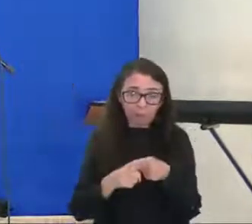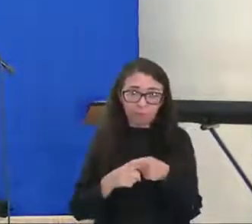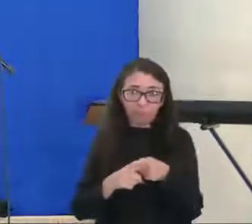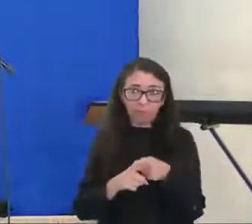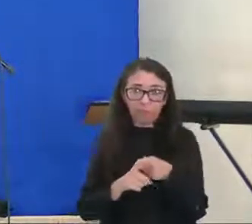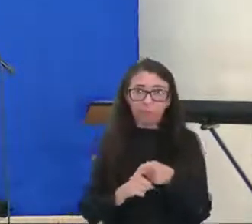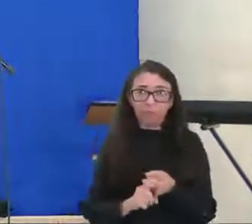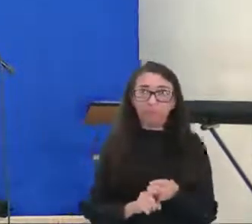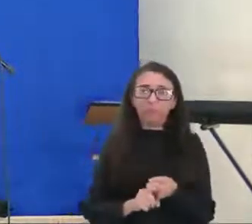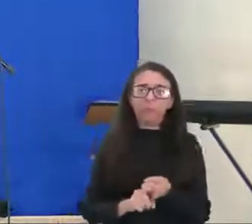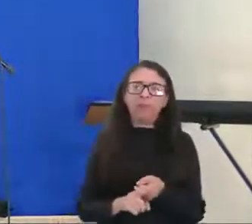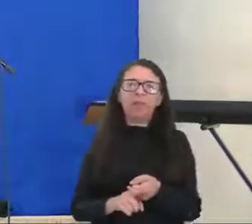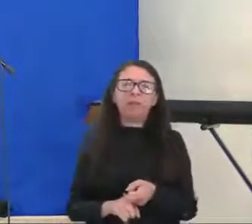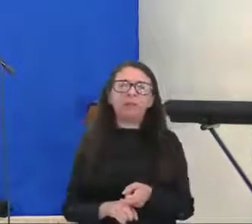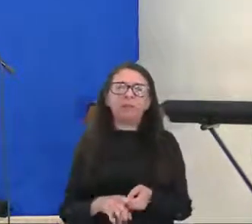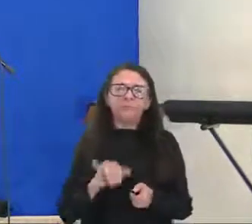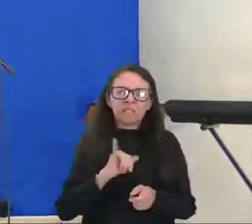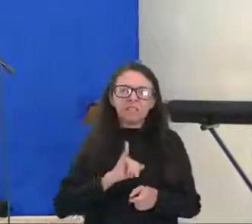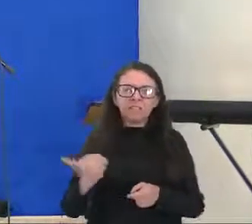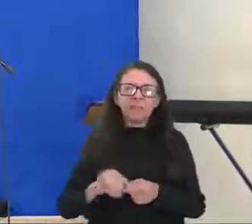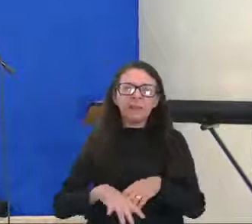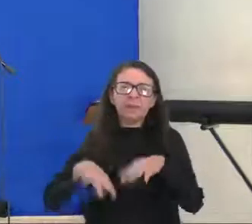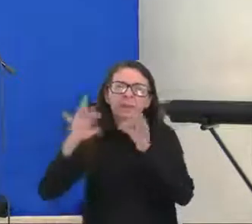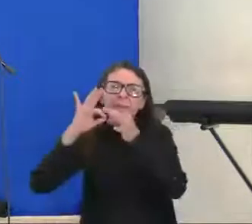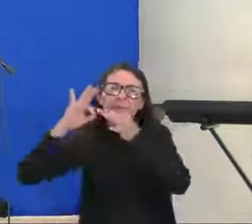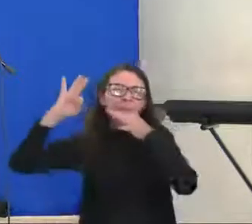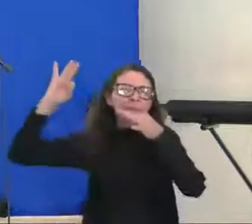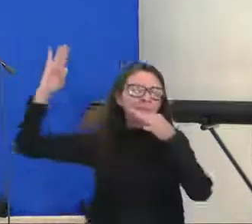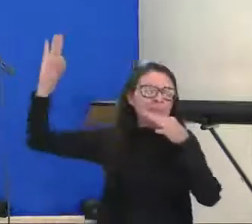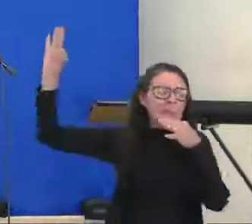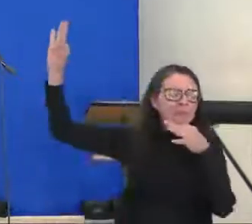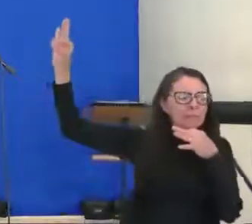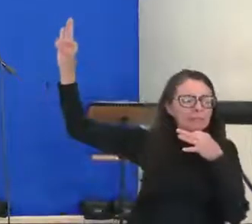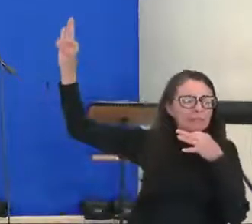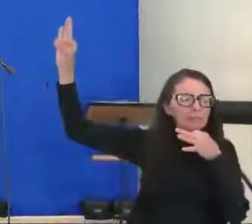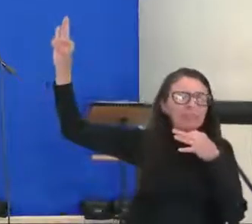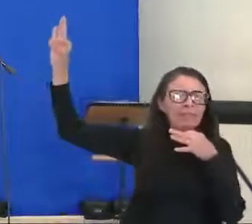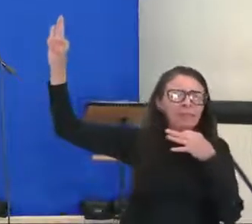Humilhação. Principalmente espiritual. Humilha-se.